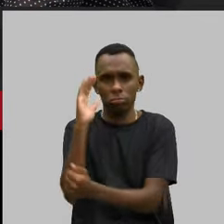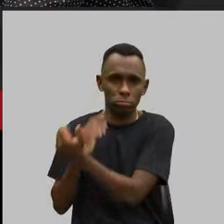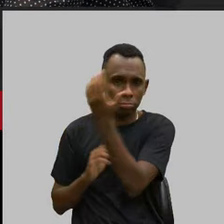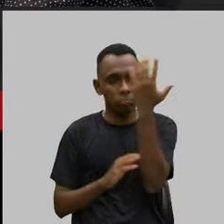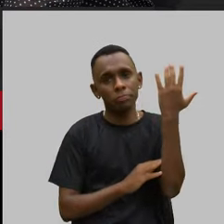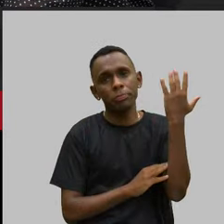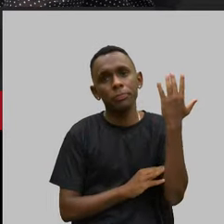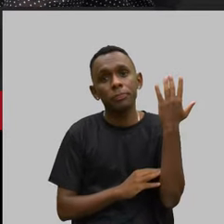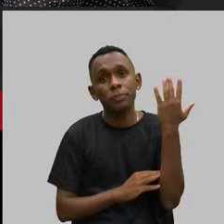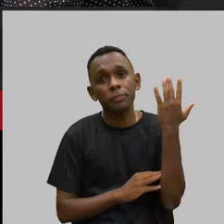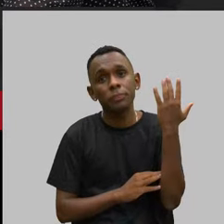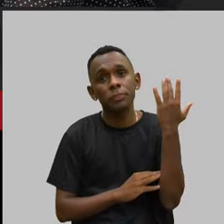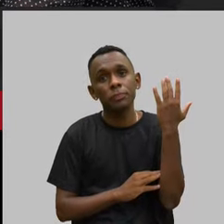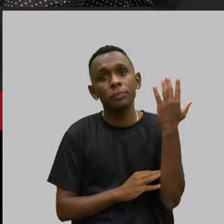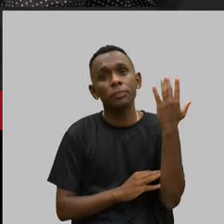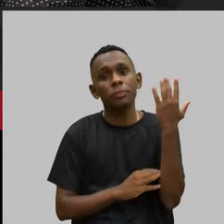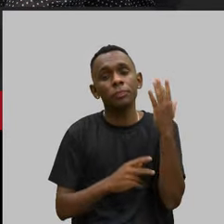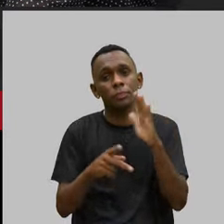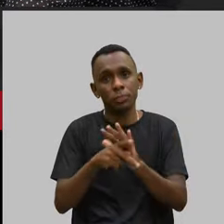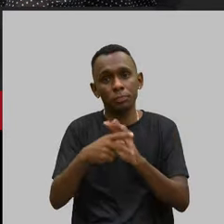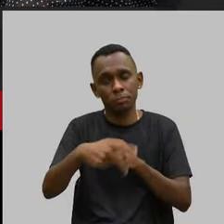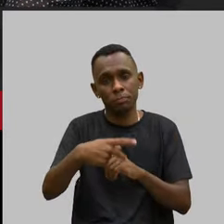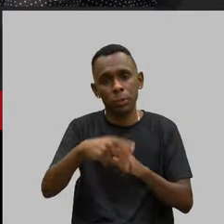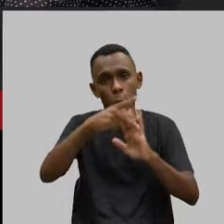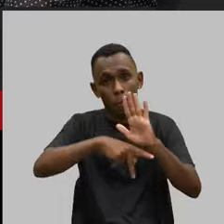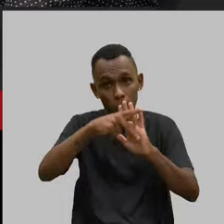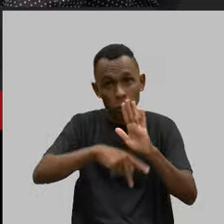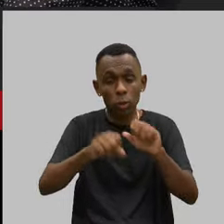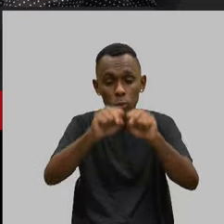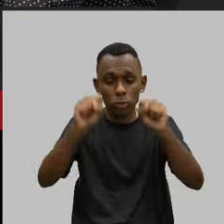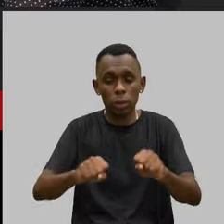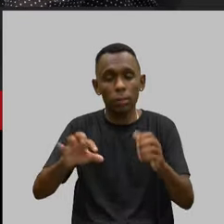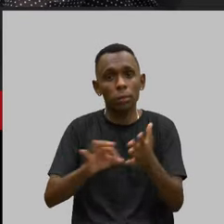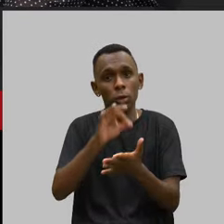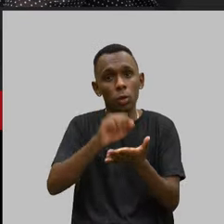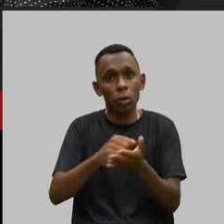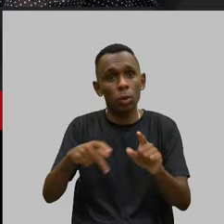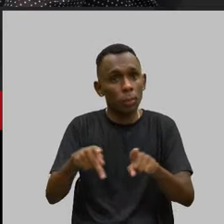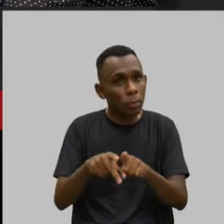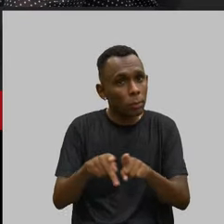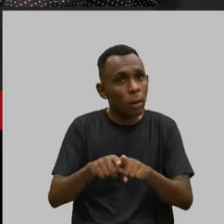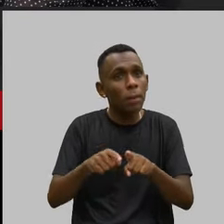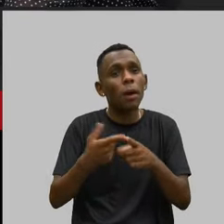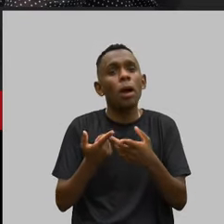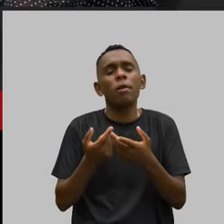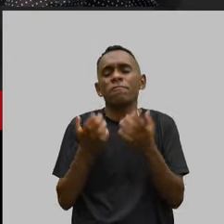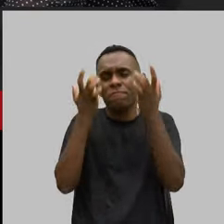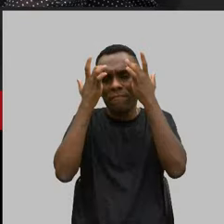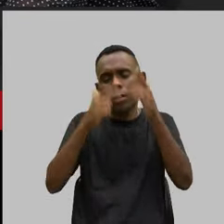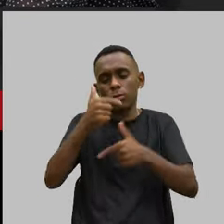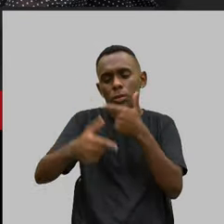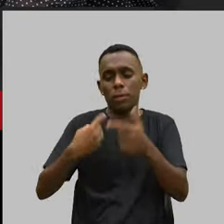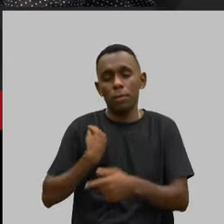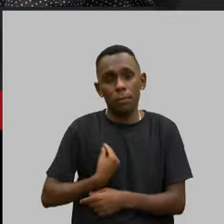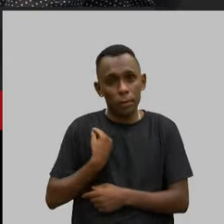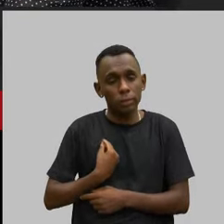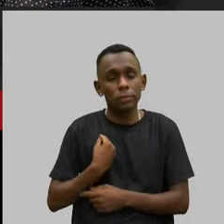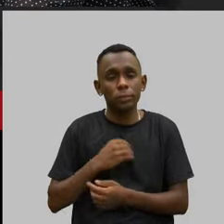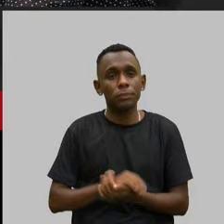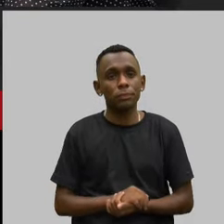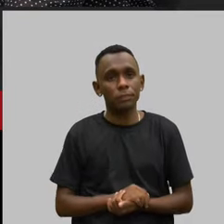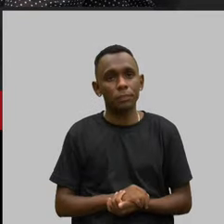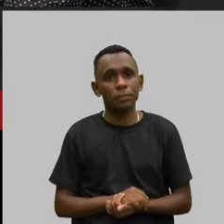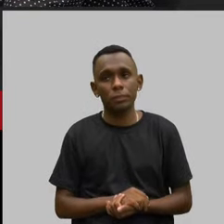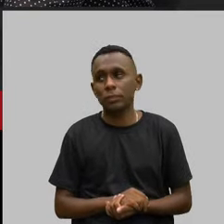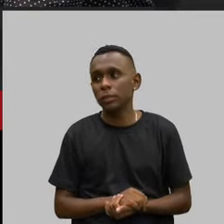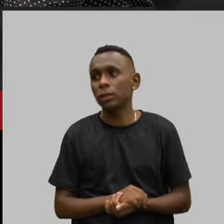eh na da semad o sistema de agendamento de estações de Coworking para facilitar o trabalho presencial na cidade administrativa o